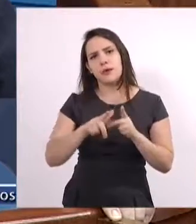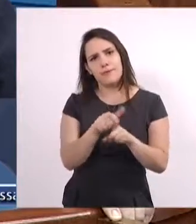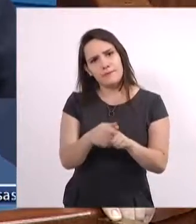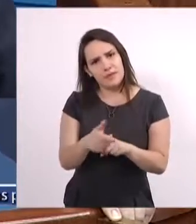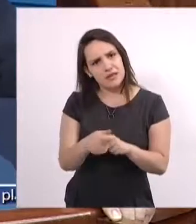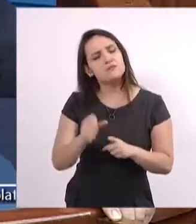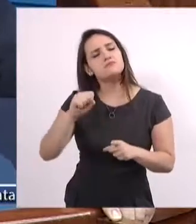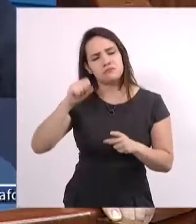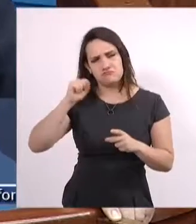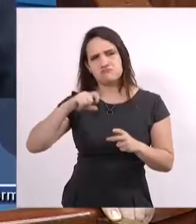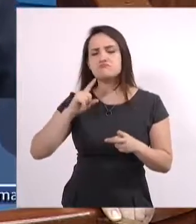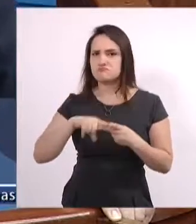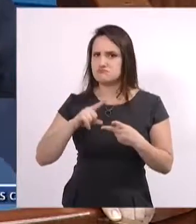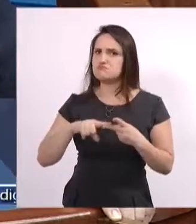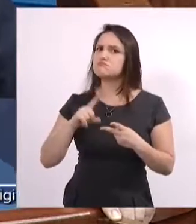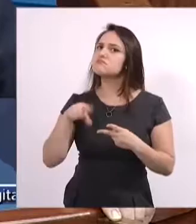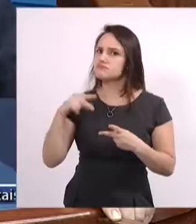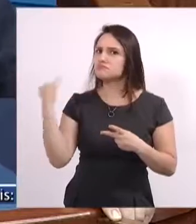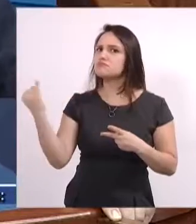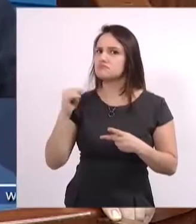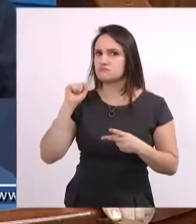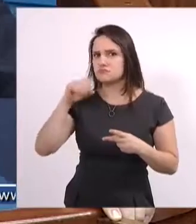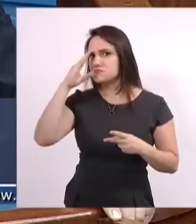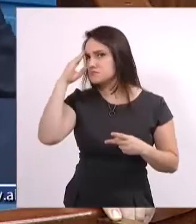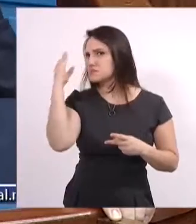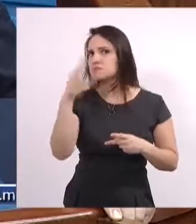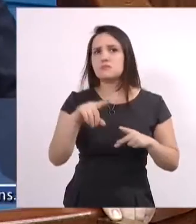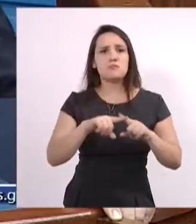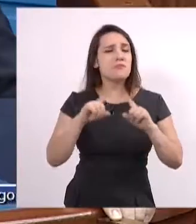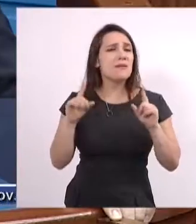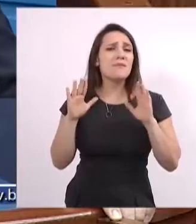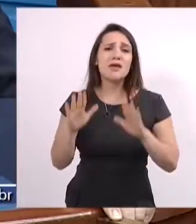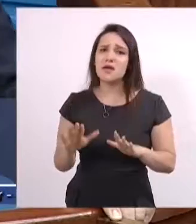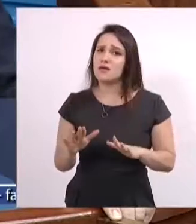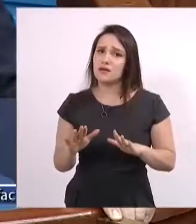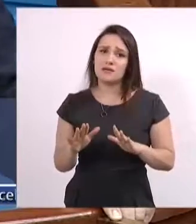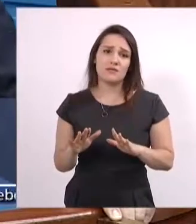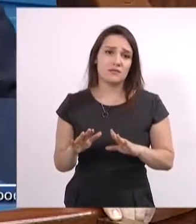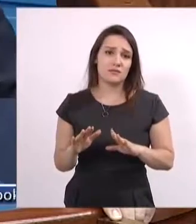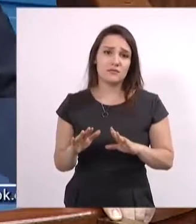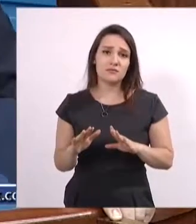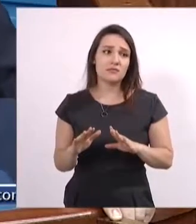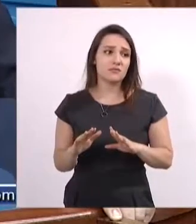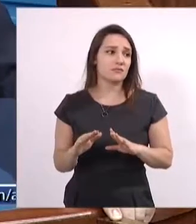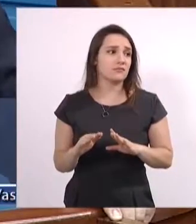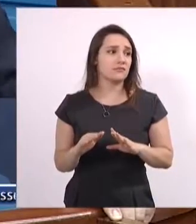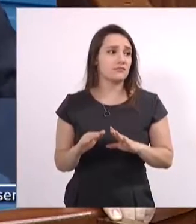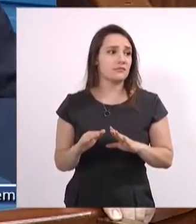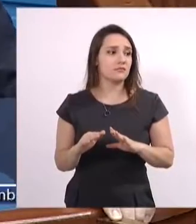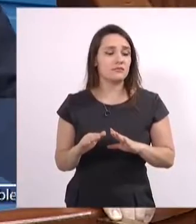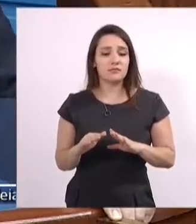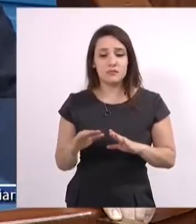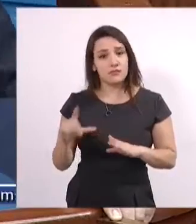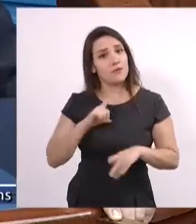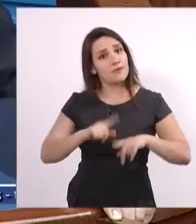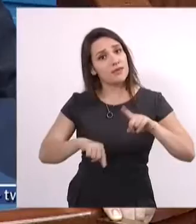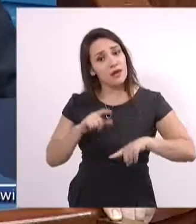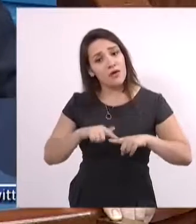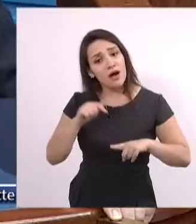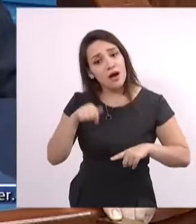dúvida é fundamental, é importante, mas que não compete com o que é produzido